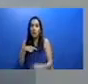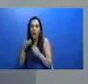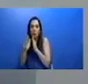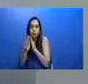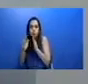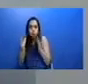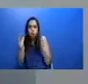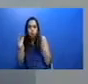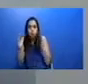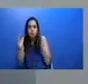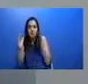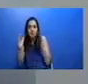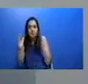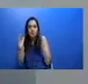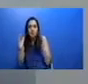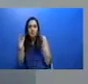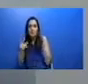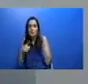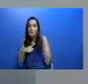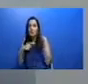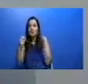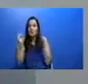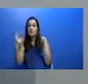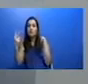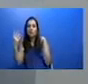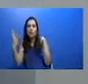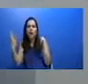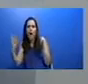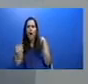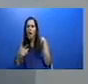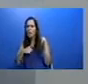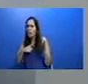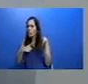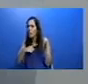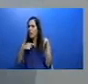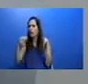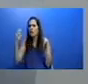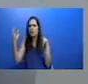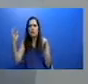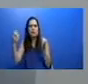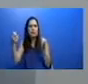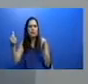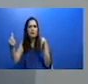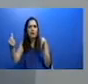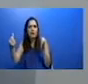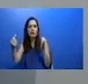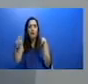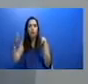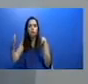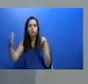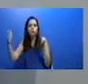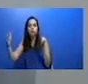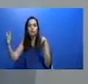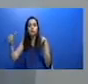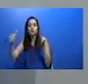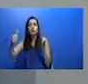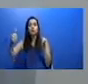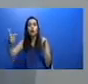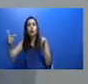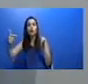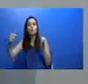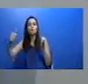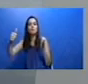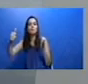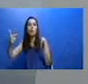tem 2 dúzias. 36, eu tenho 3 dúzias. E assim vai aumentando de 12 em 12. Algumas caixas